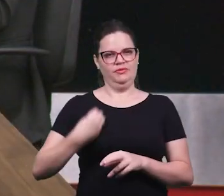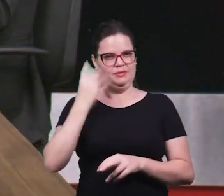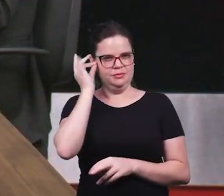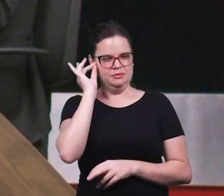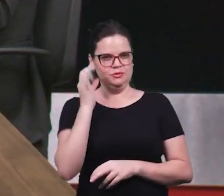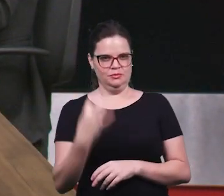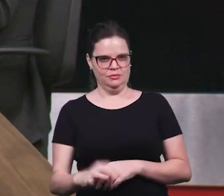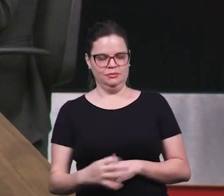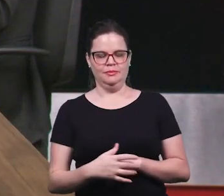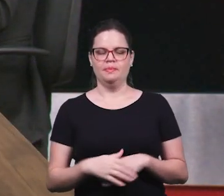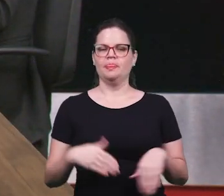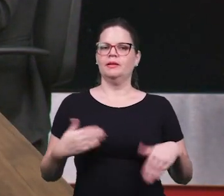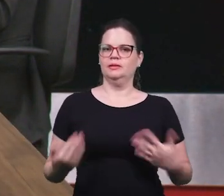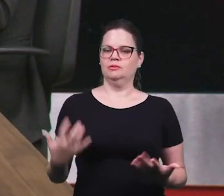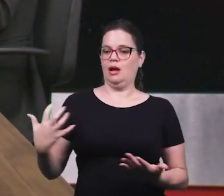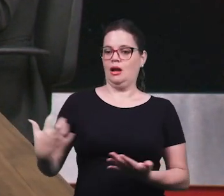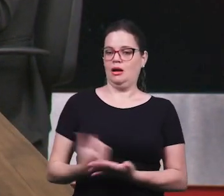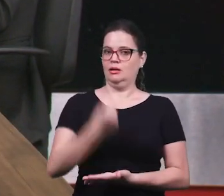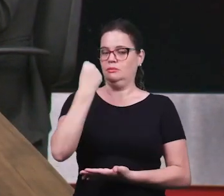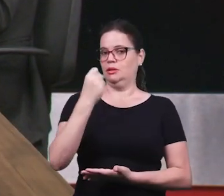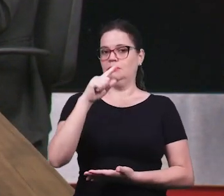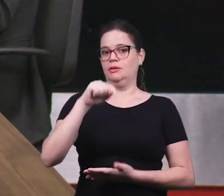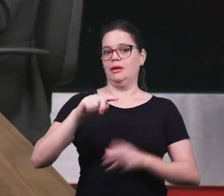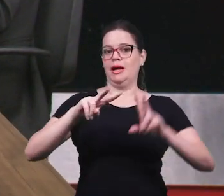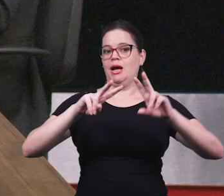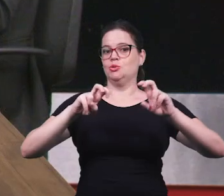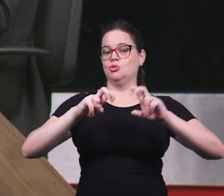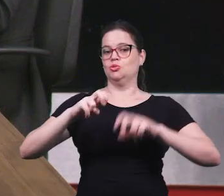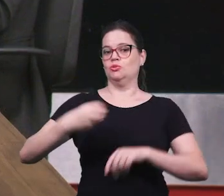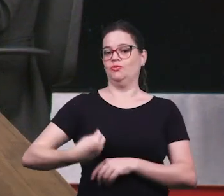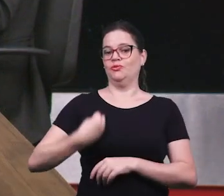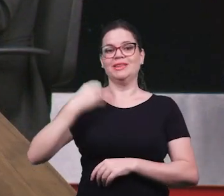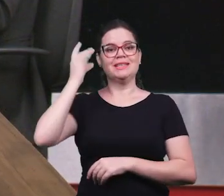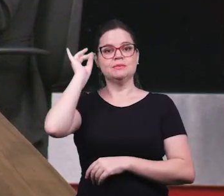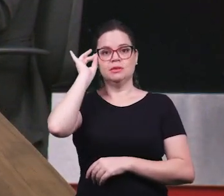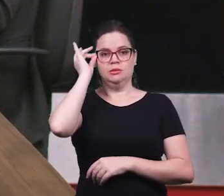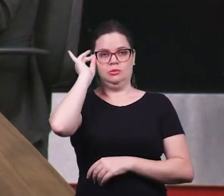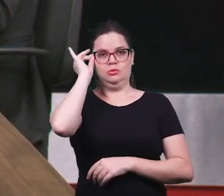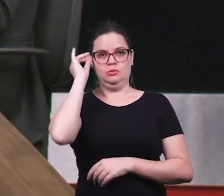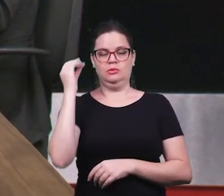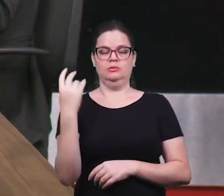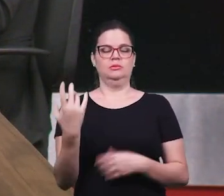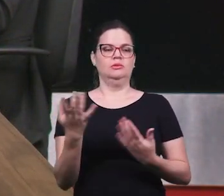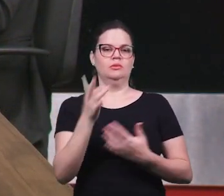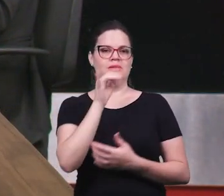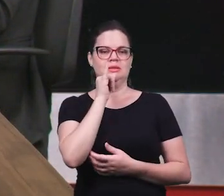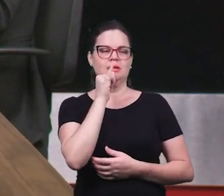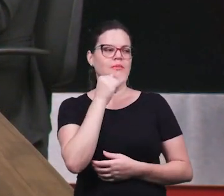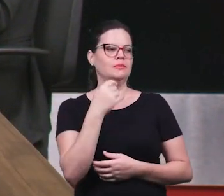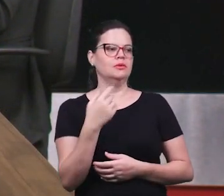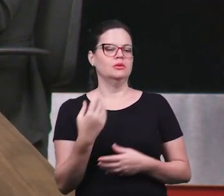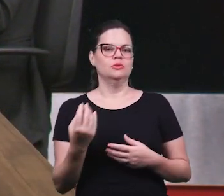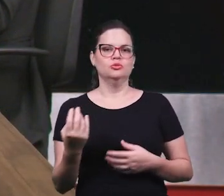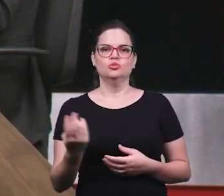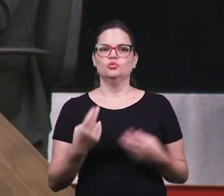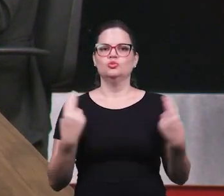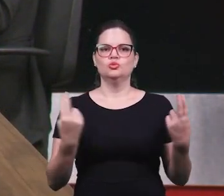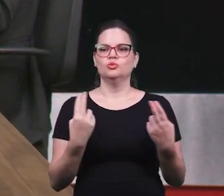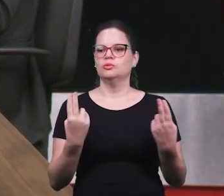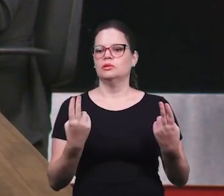o arrebatamento ele é um evento espiritual. Então a gente não consegue, de maneira exata,